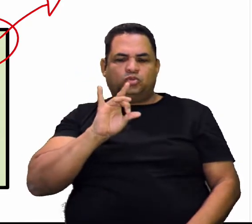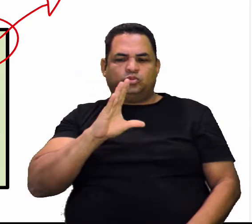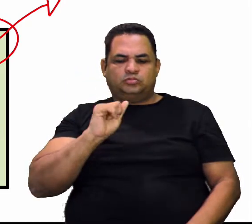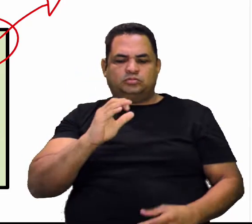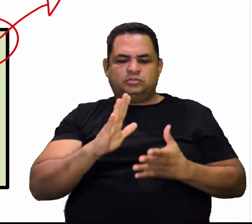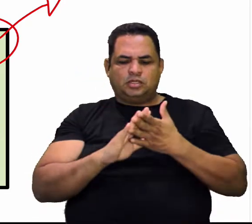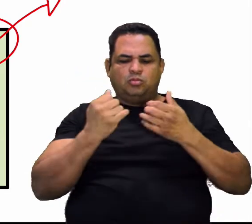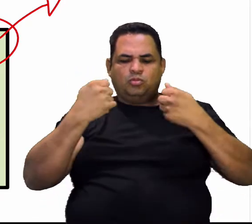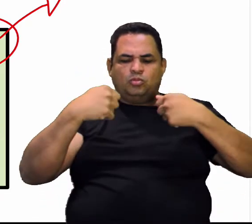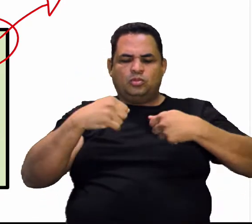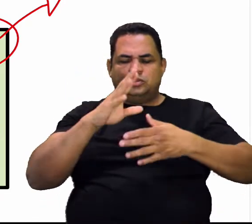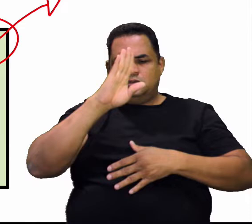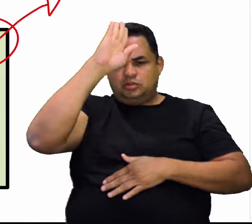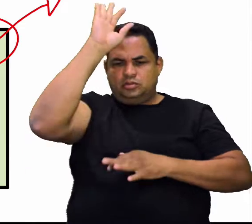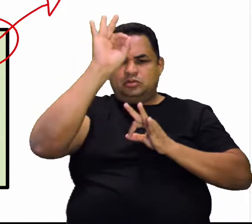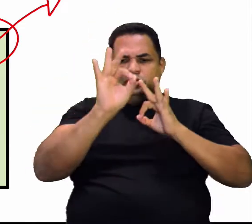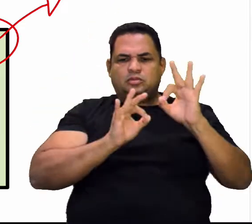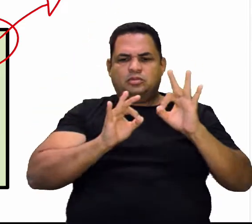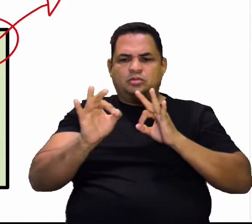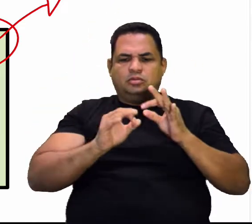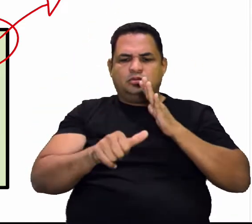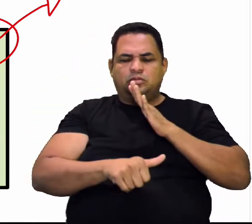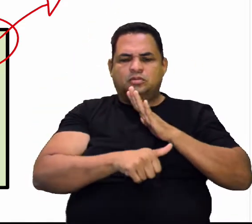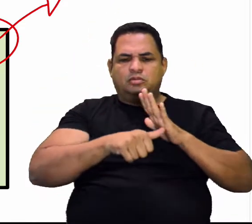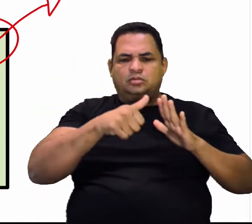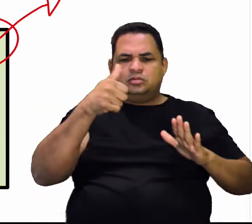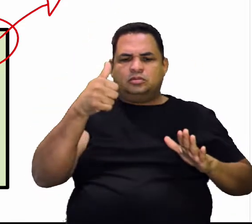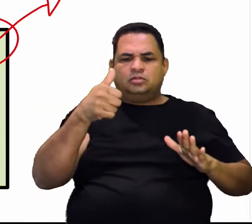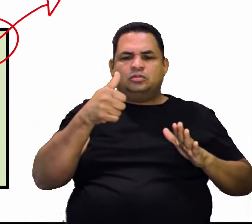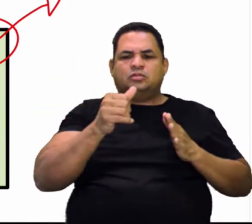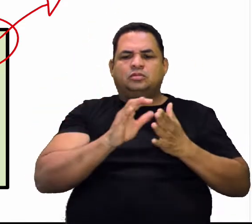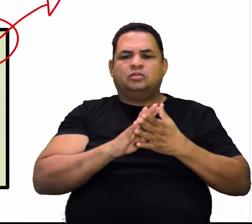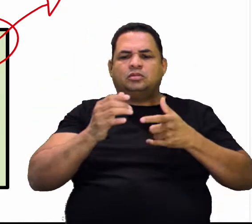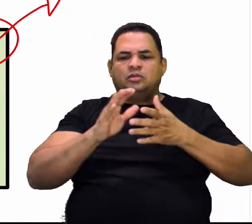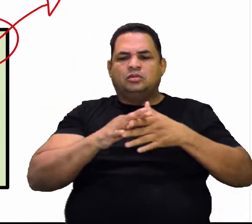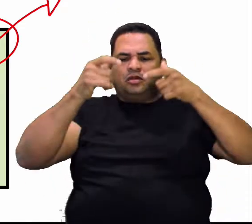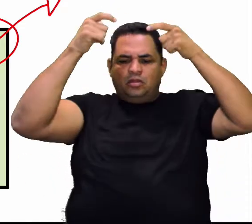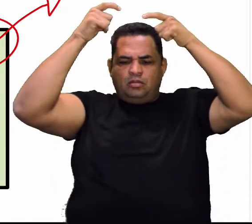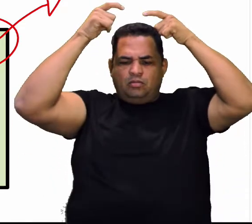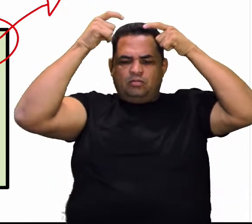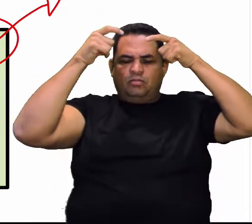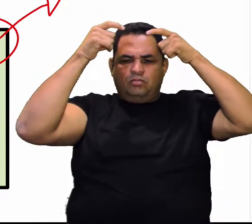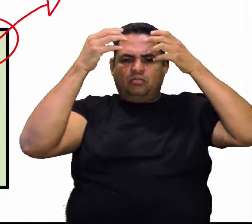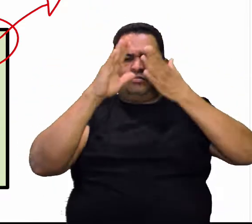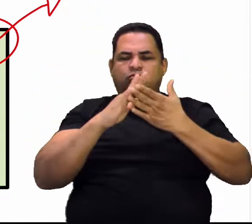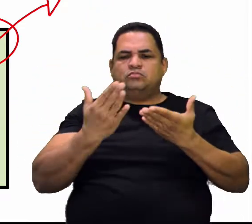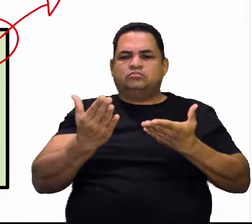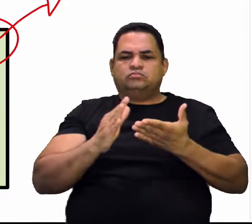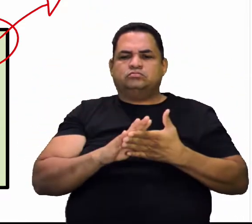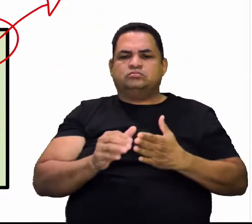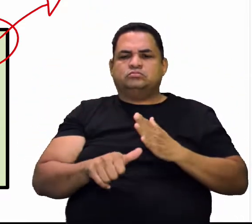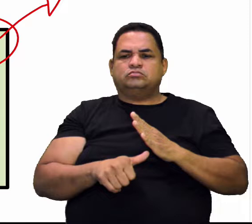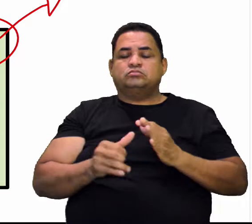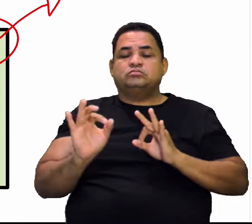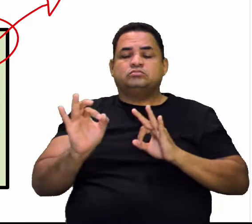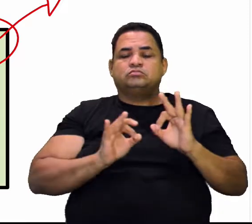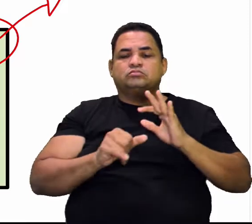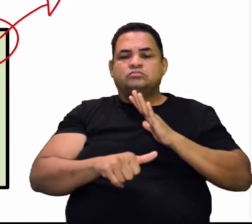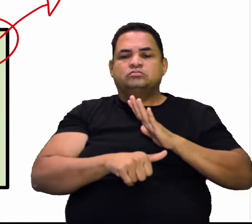dominar Roma aí e formar a primeira monarquia. E as primeiras monarquias aí,